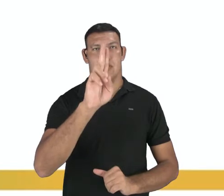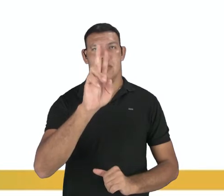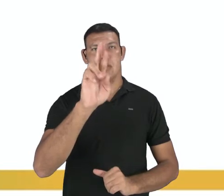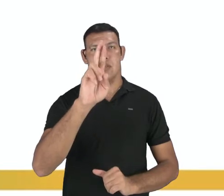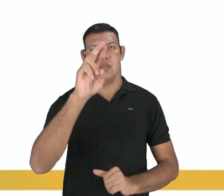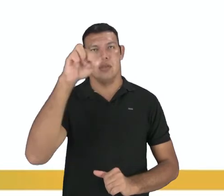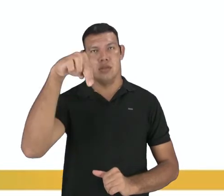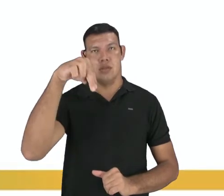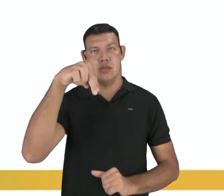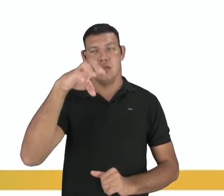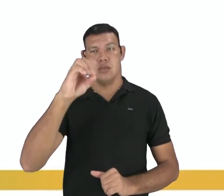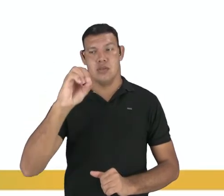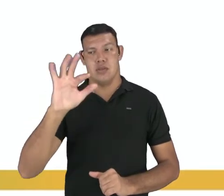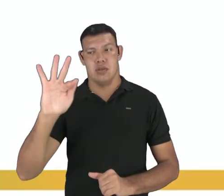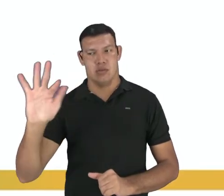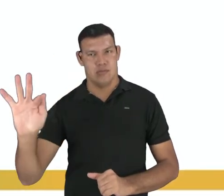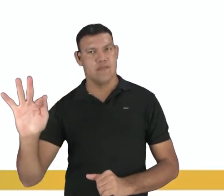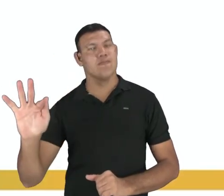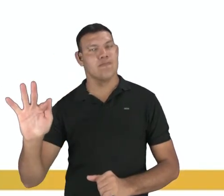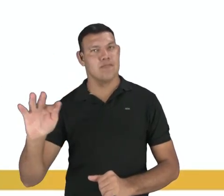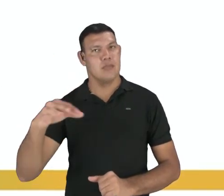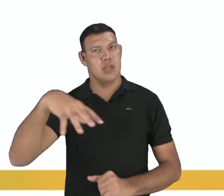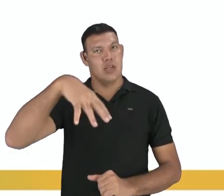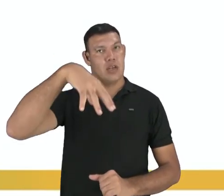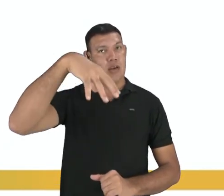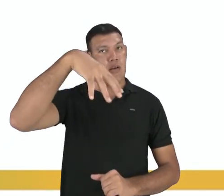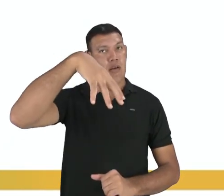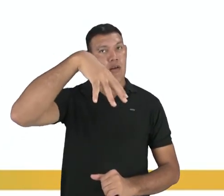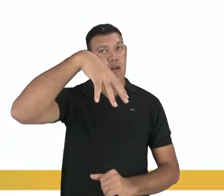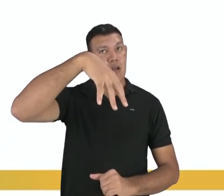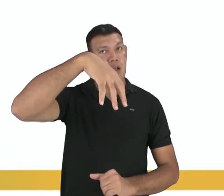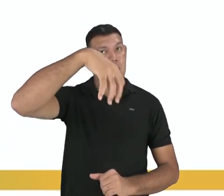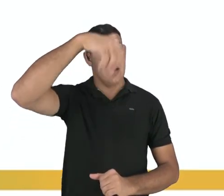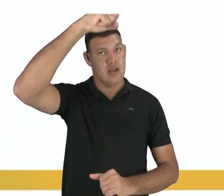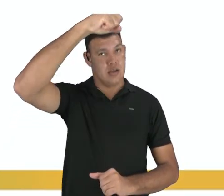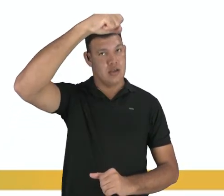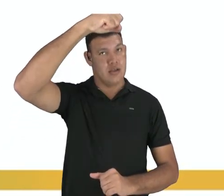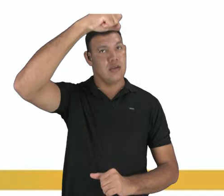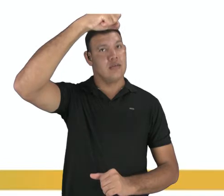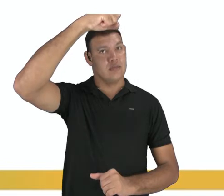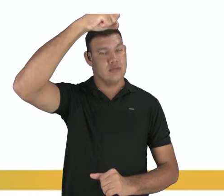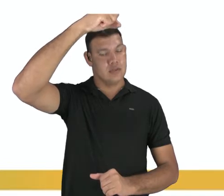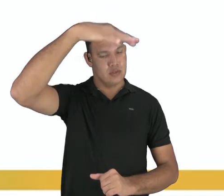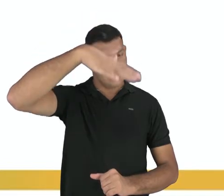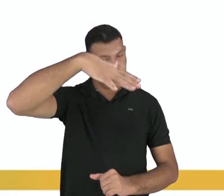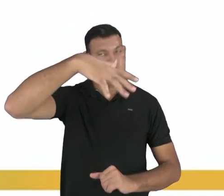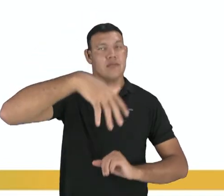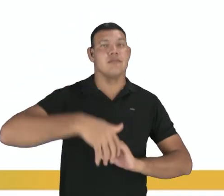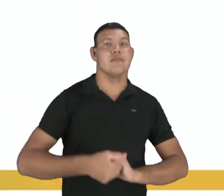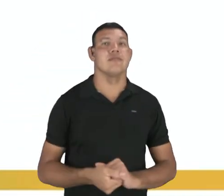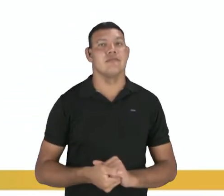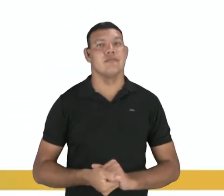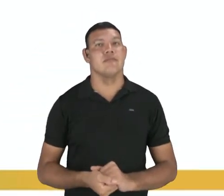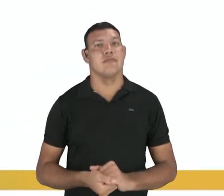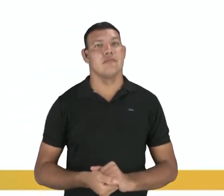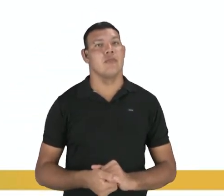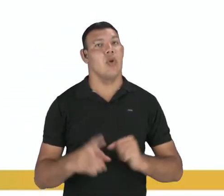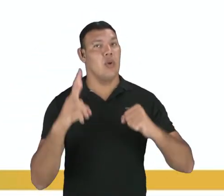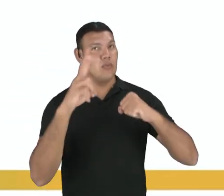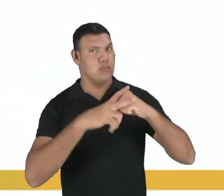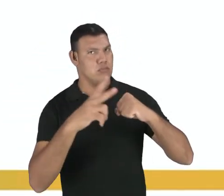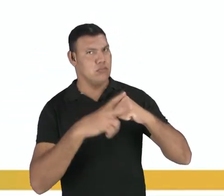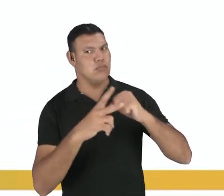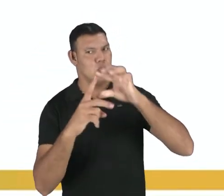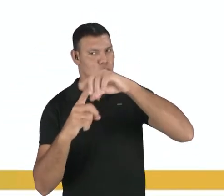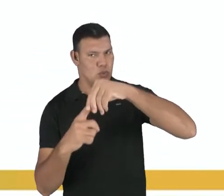desligar. Turn on, ligar. Como eu acabei de falar para vocês, né? Um verbo